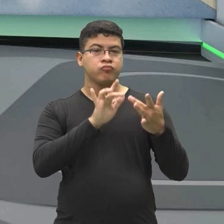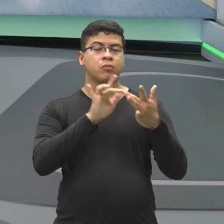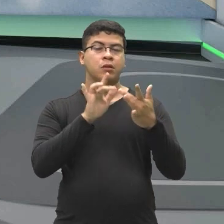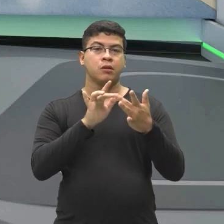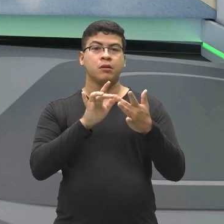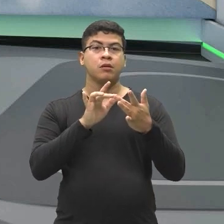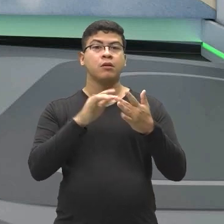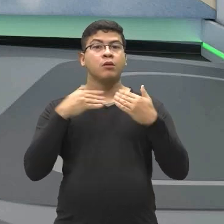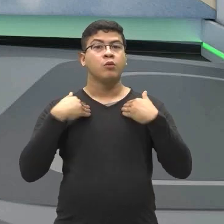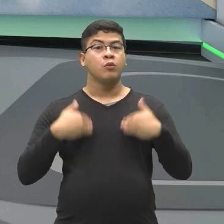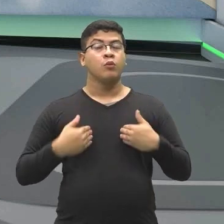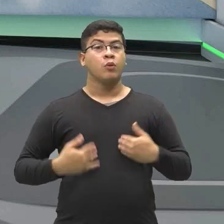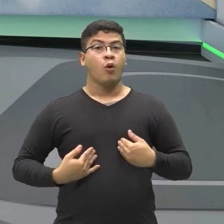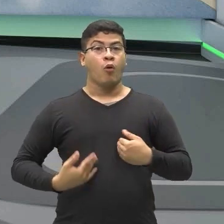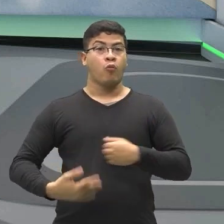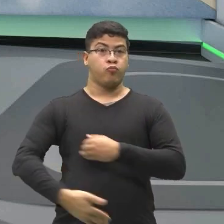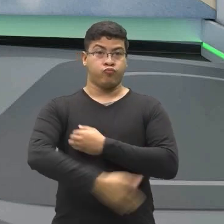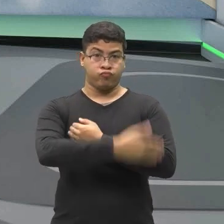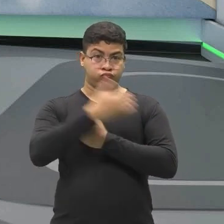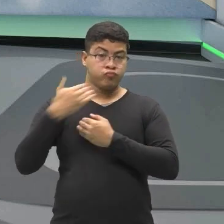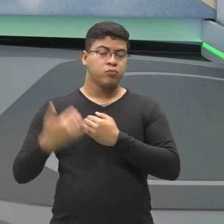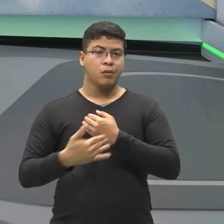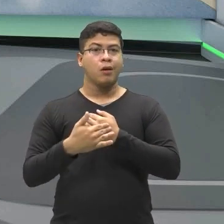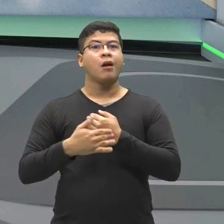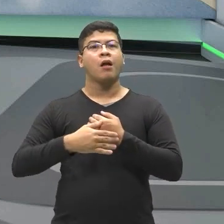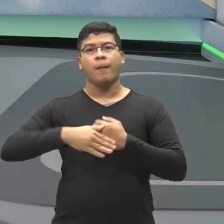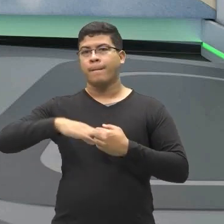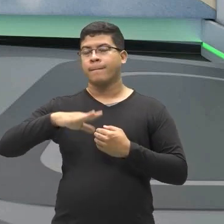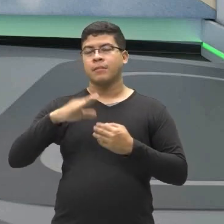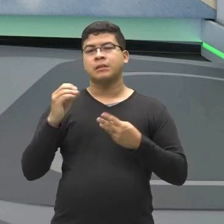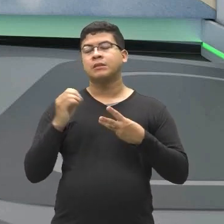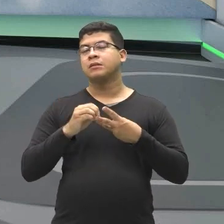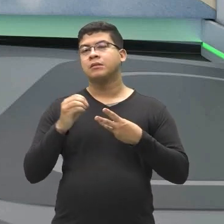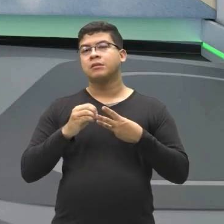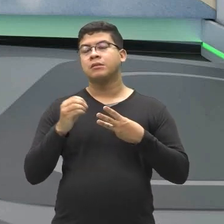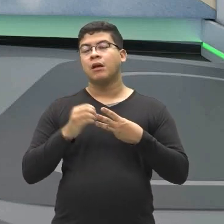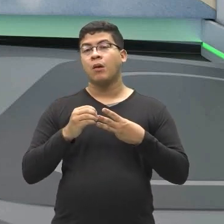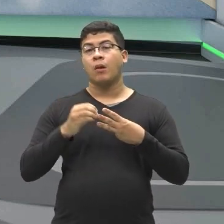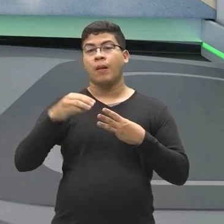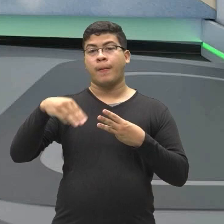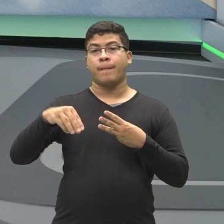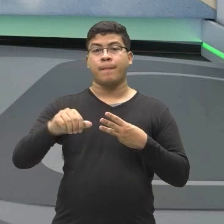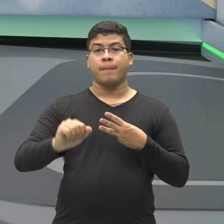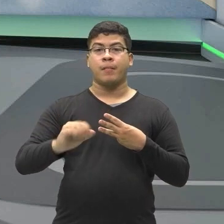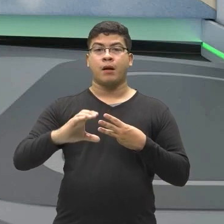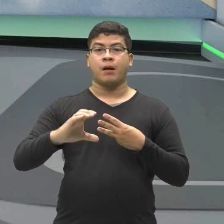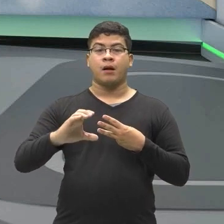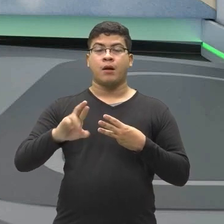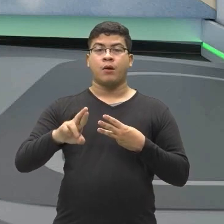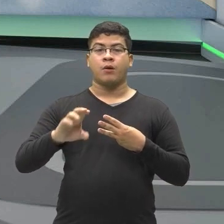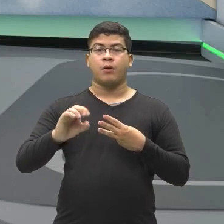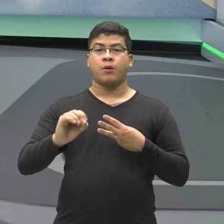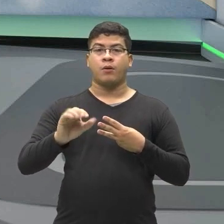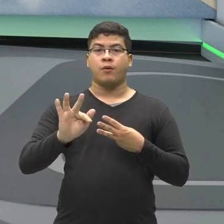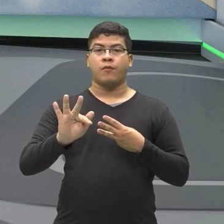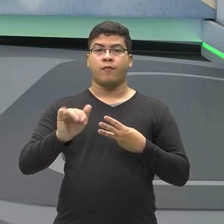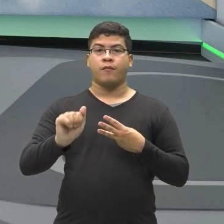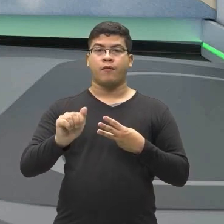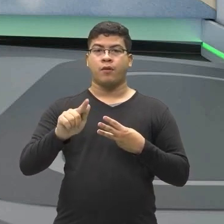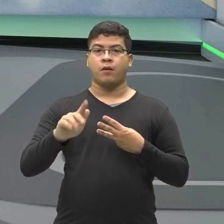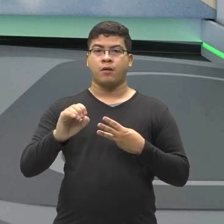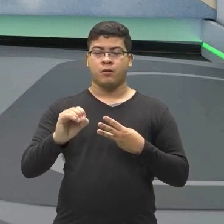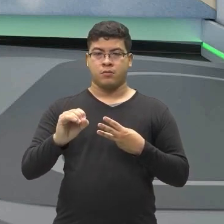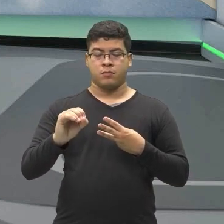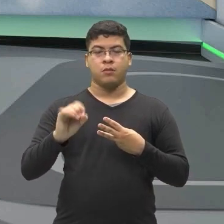ao meu sistema imune, células especializadas para combater a bactéria, para combater o vírus ou protozoário